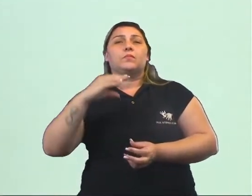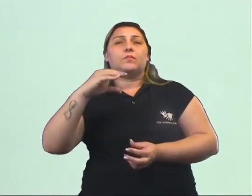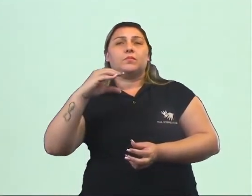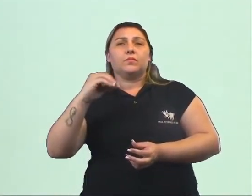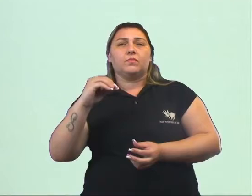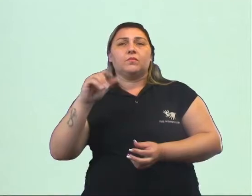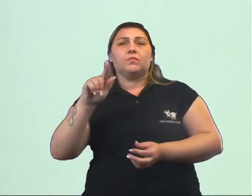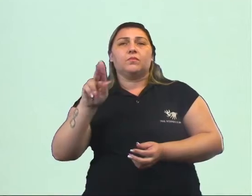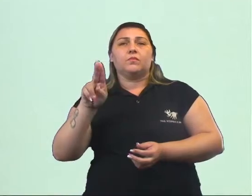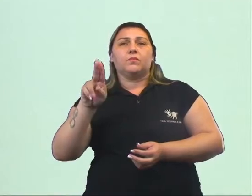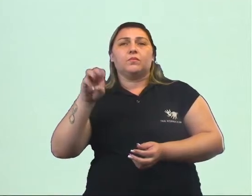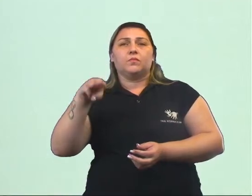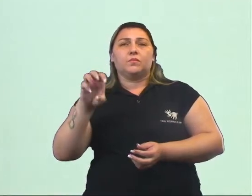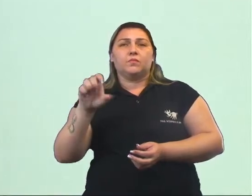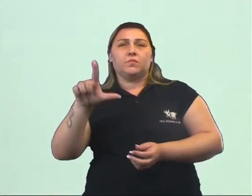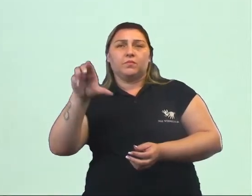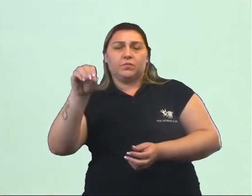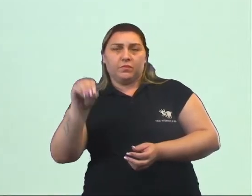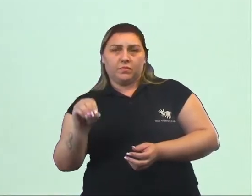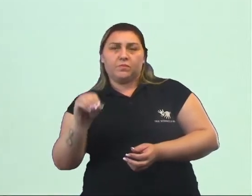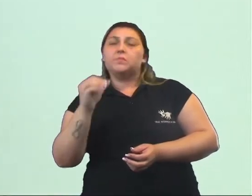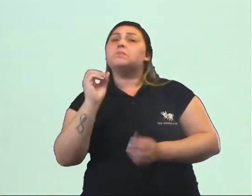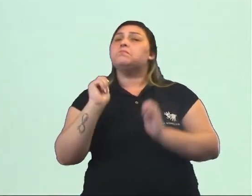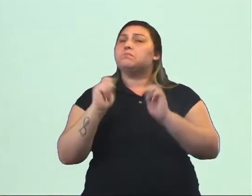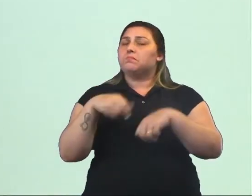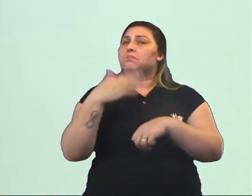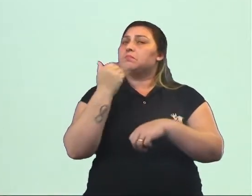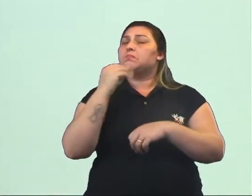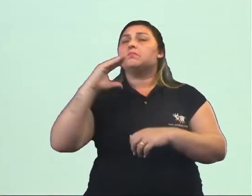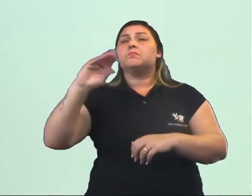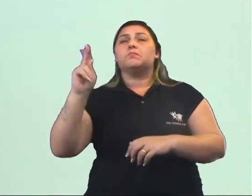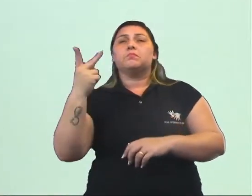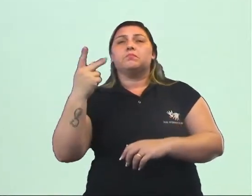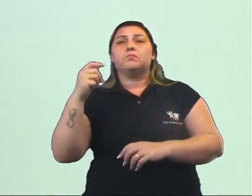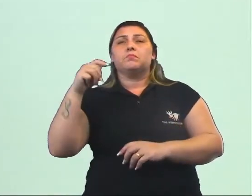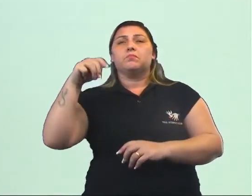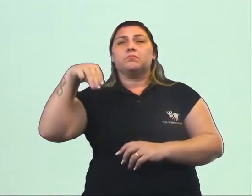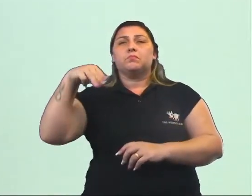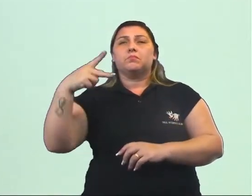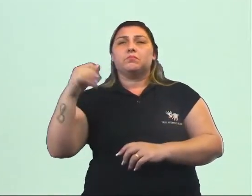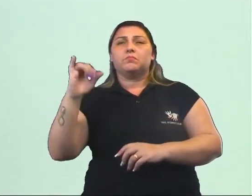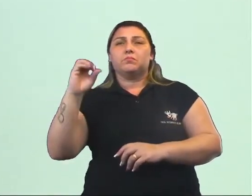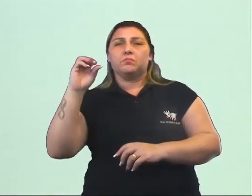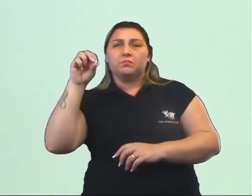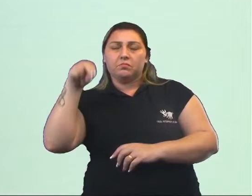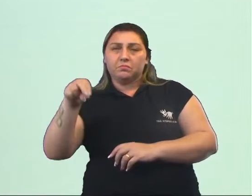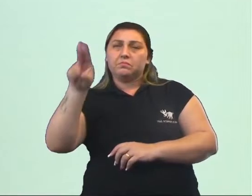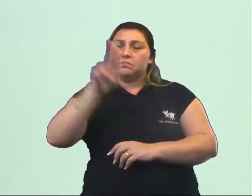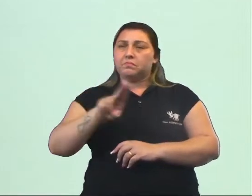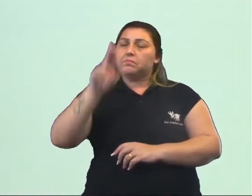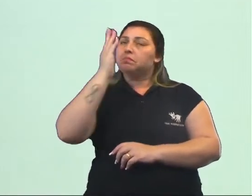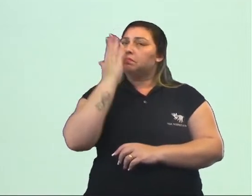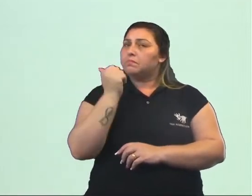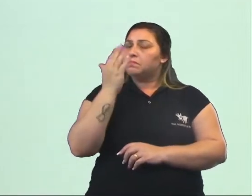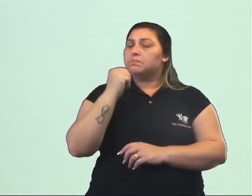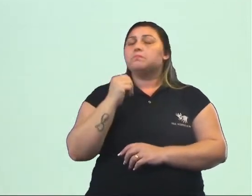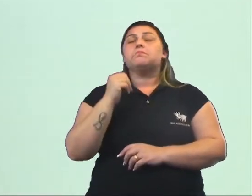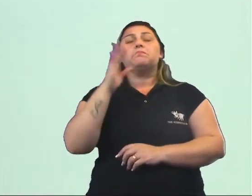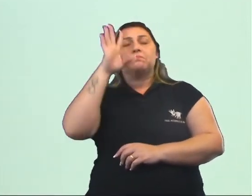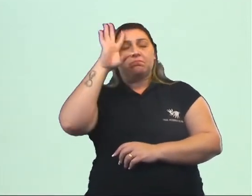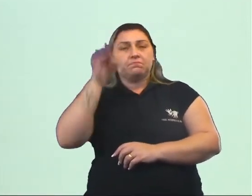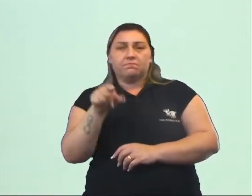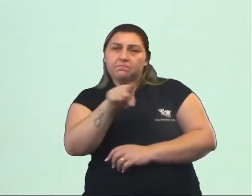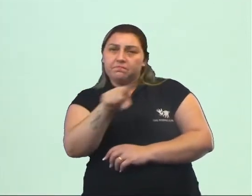cogumelos, certo que nós temos um tipo que é comestível, que é o champignon. Ele é muito utilizado, por exemplo, em uma comida que eu tenho